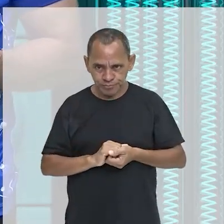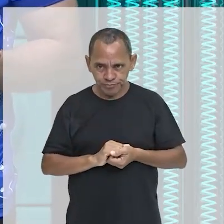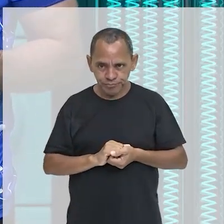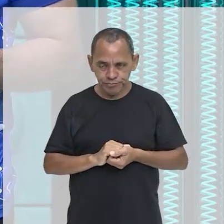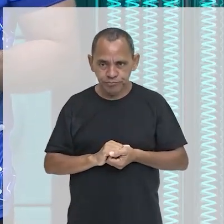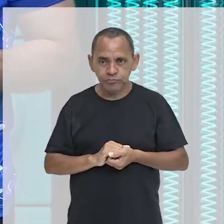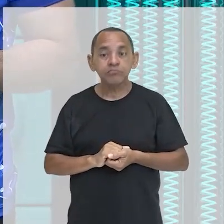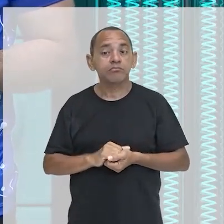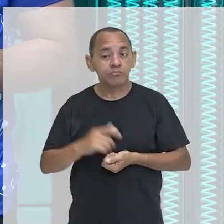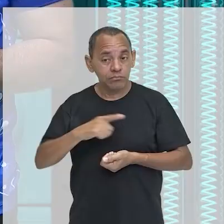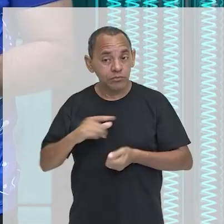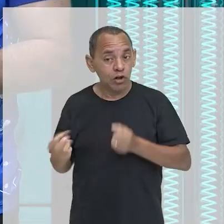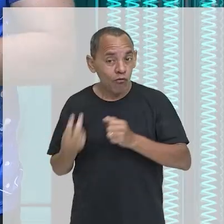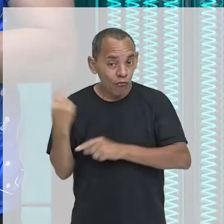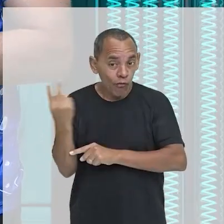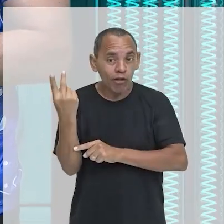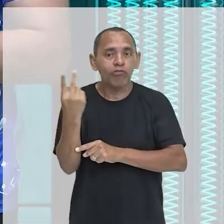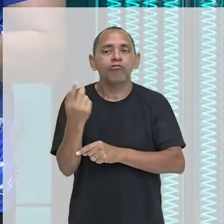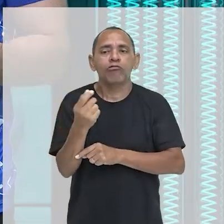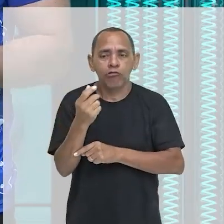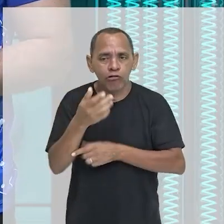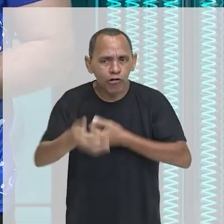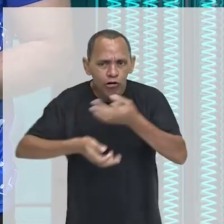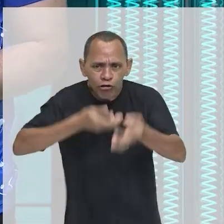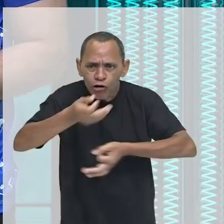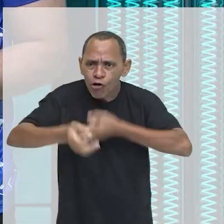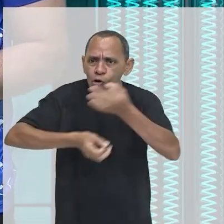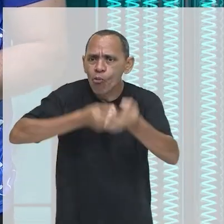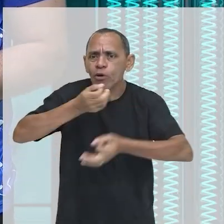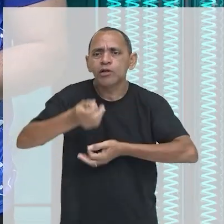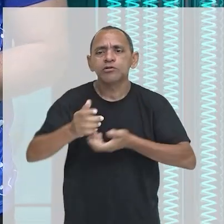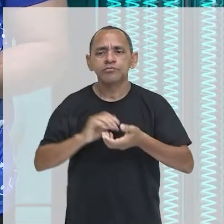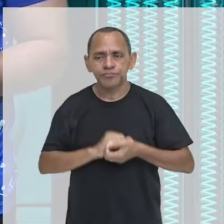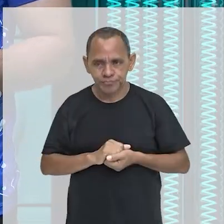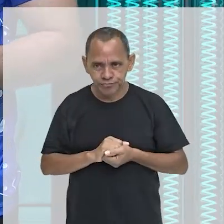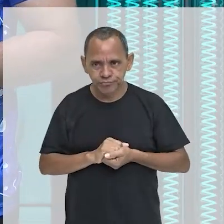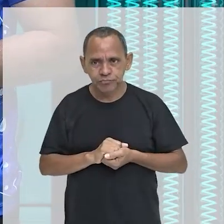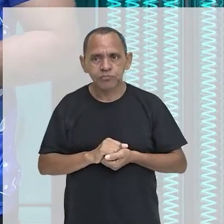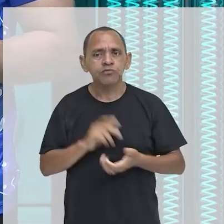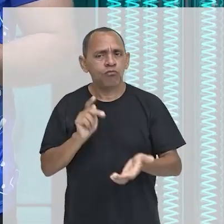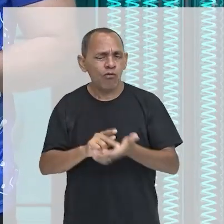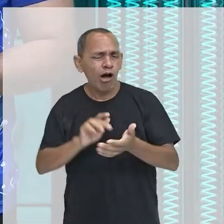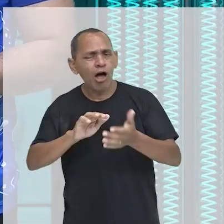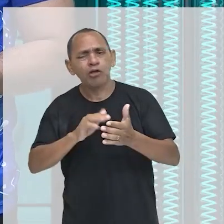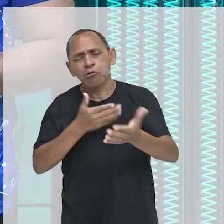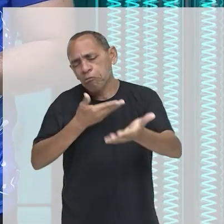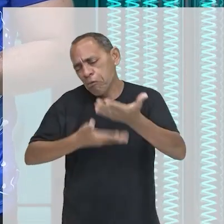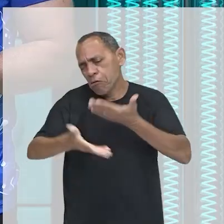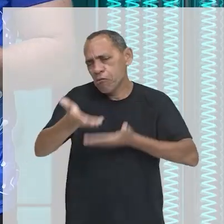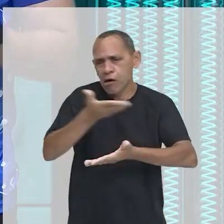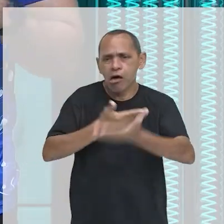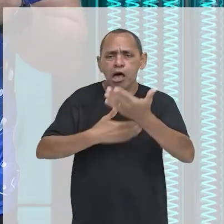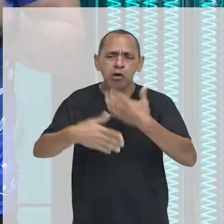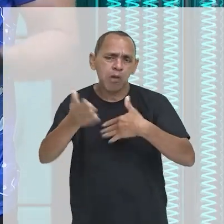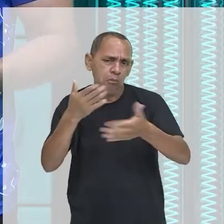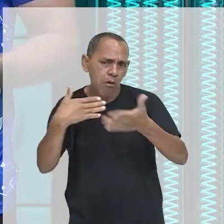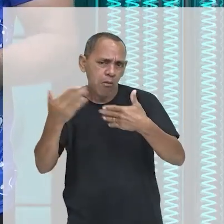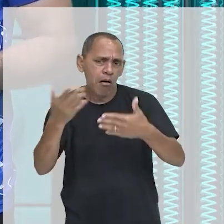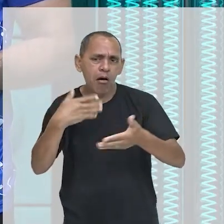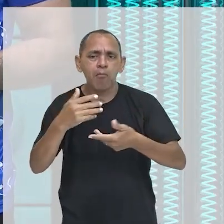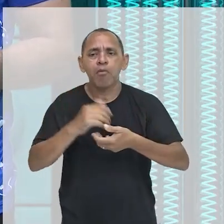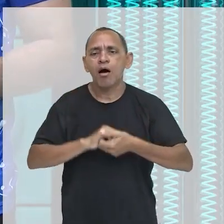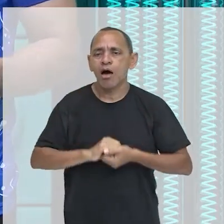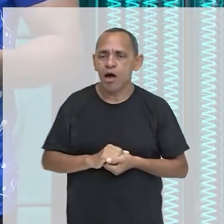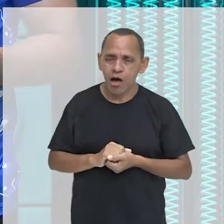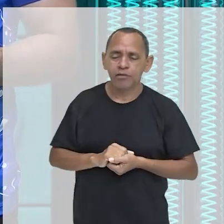dar valor aí para o nosso argumento, porque tem conversa que nós de fato não precisamos disso, né, aquela conversa ali mais descontraída. Mas a partir